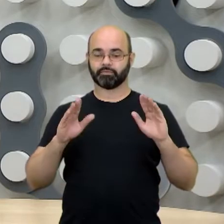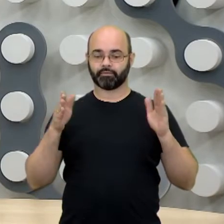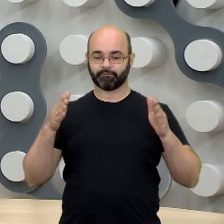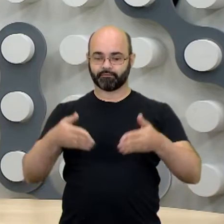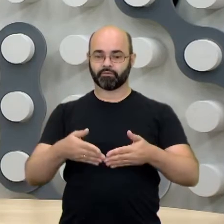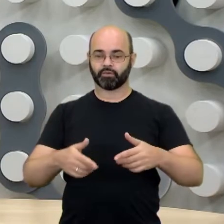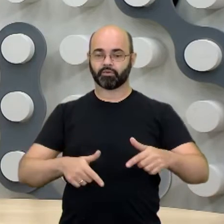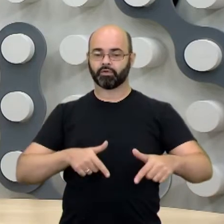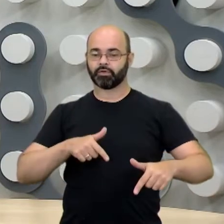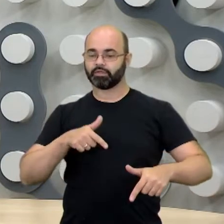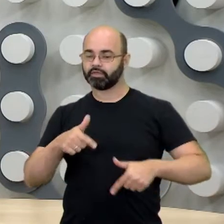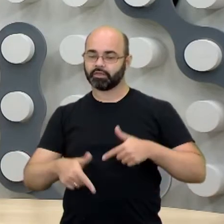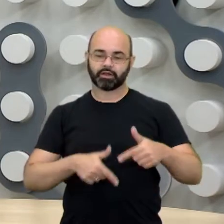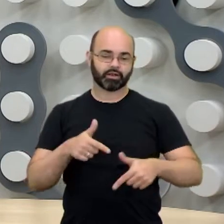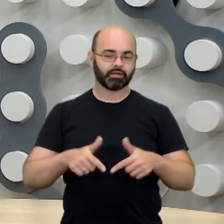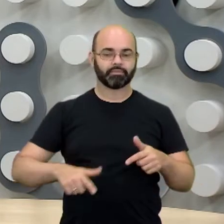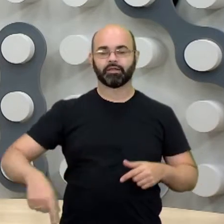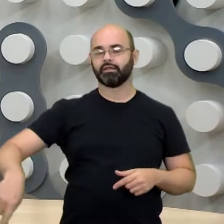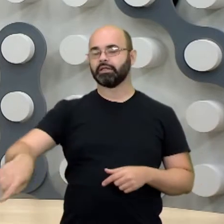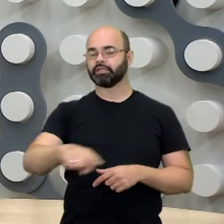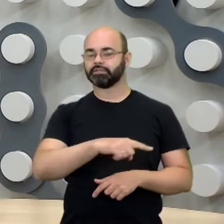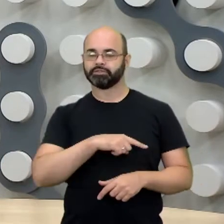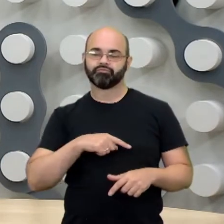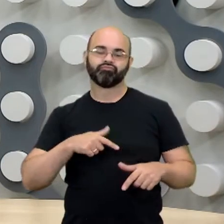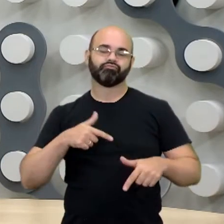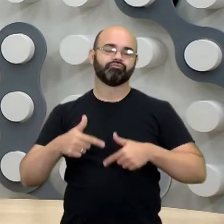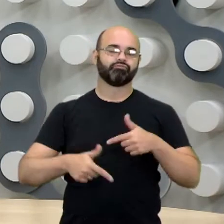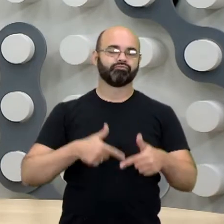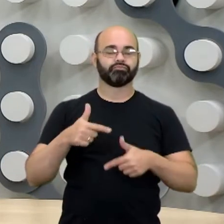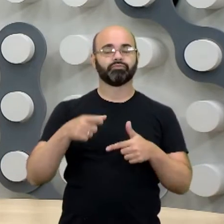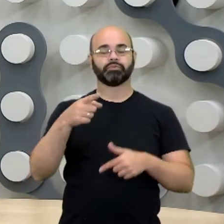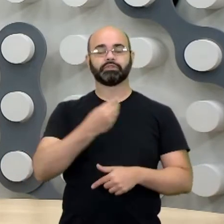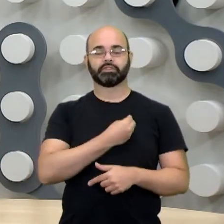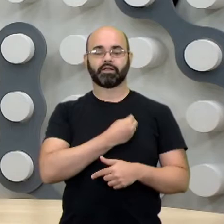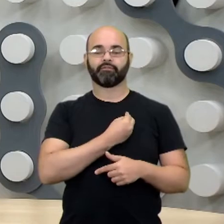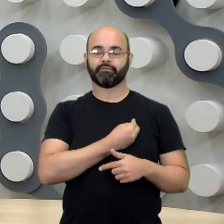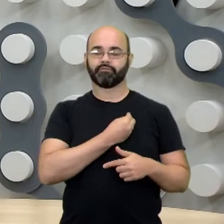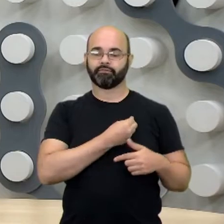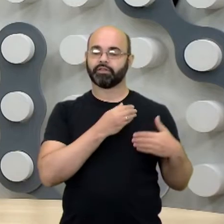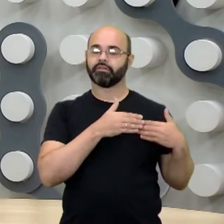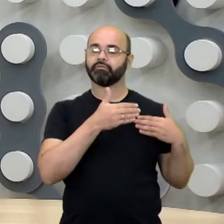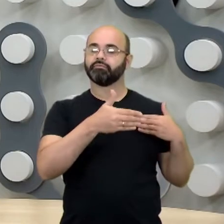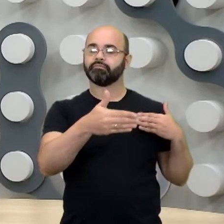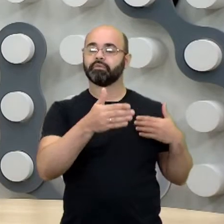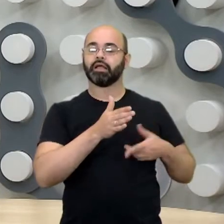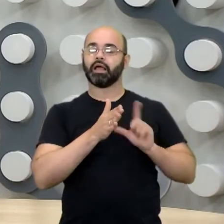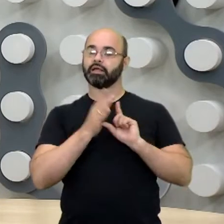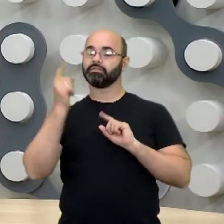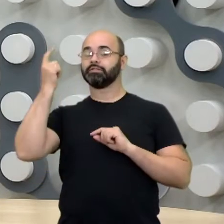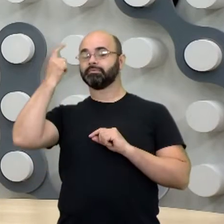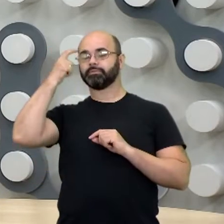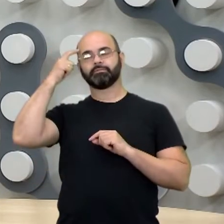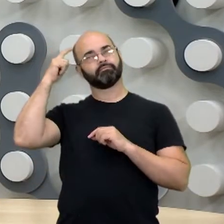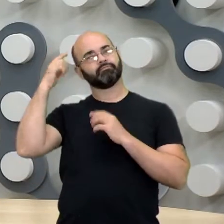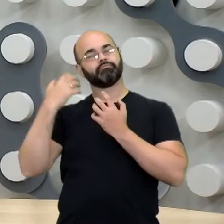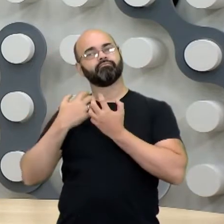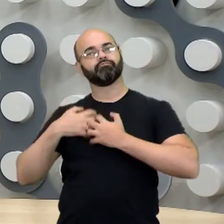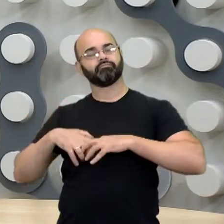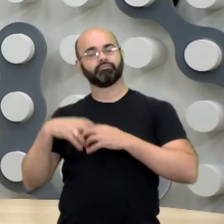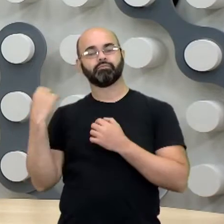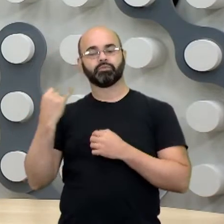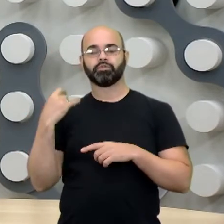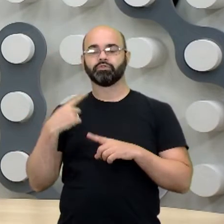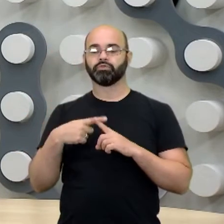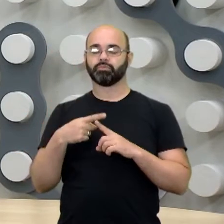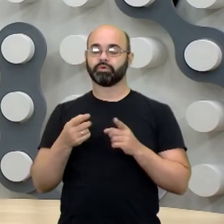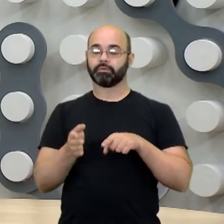né, que exemplo legal aí para ter essa carreira. Porque tem que lembrar que essa questão de pesquisa, né, ele